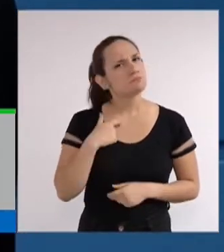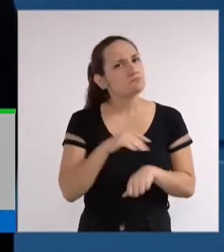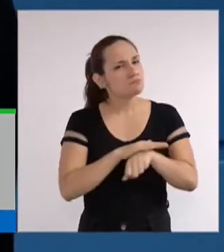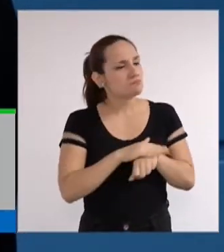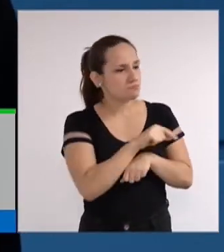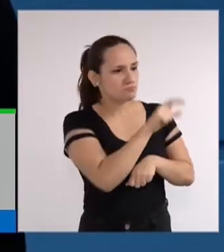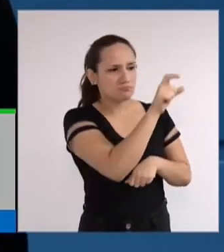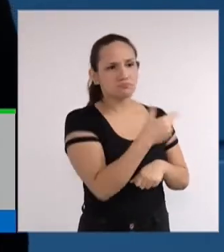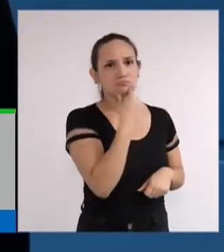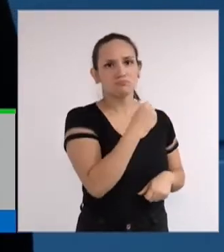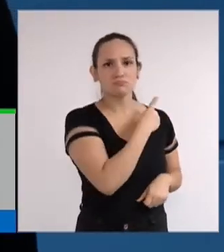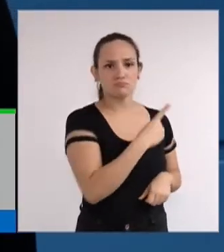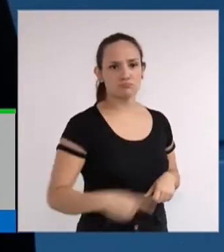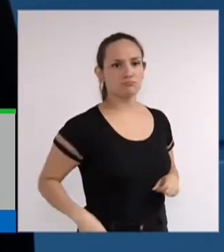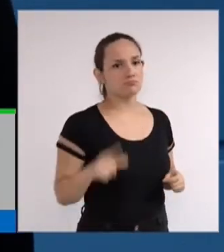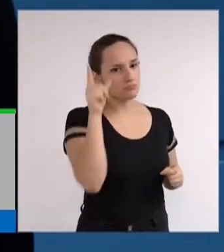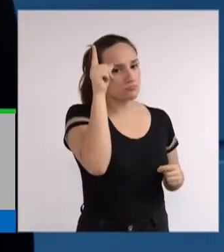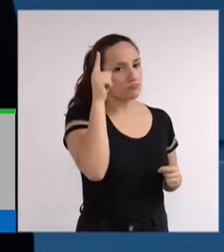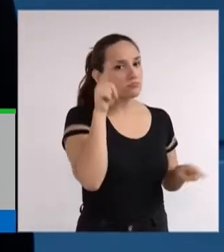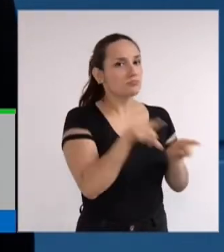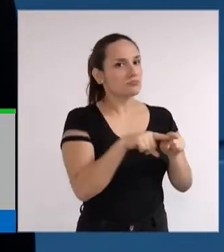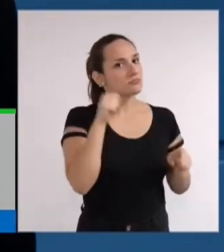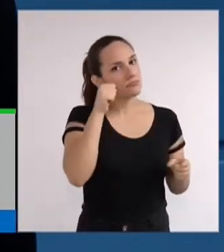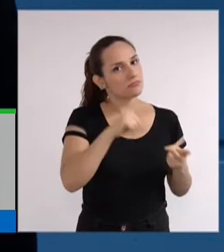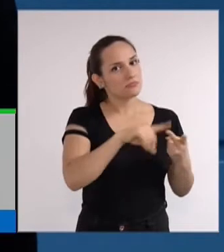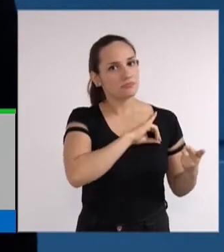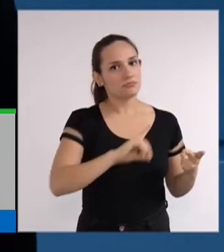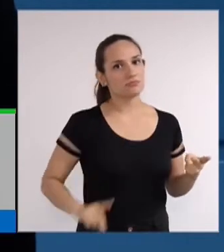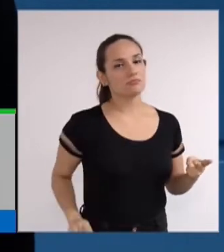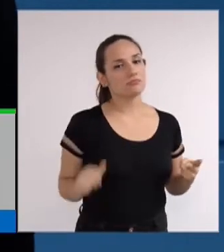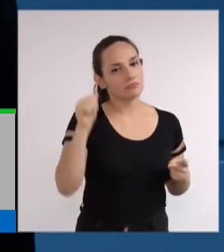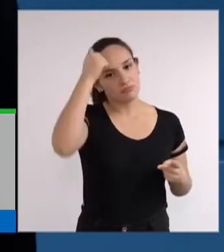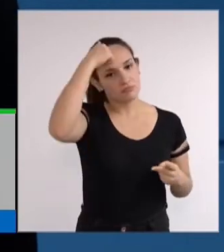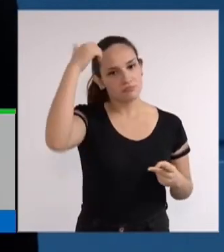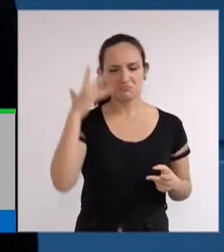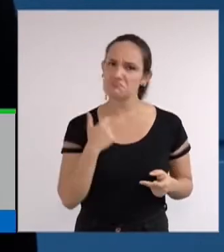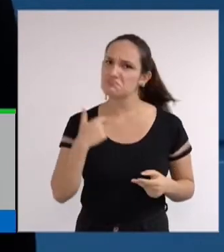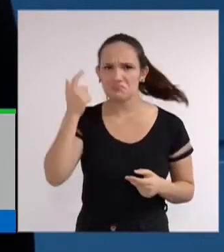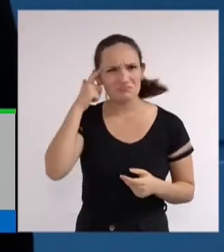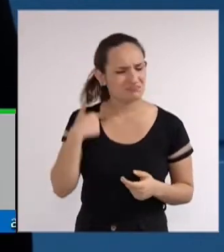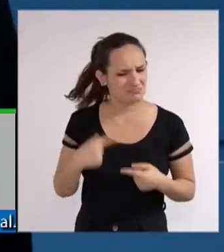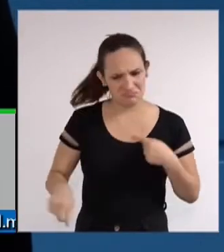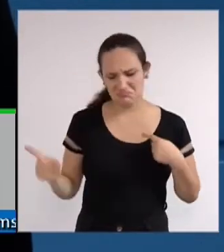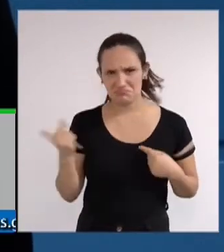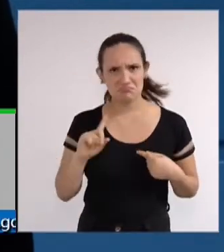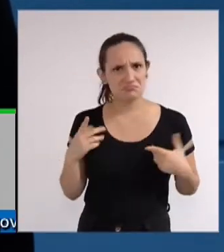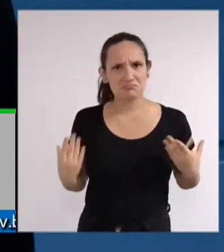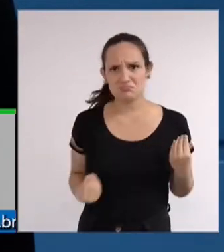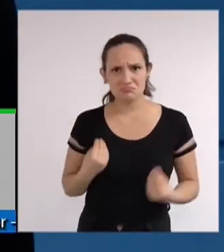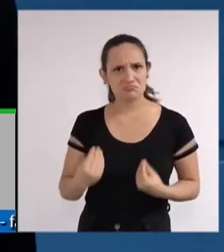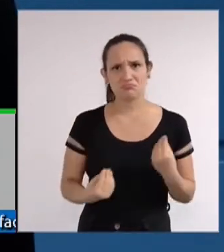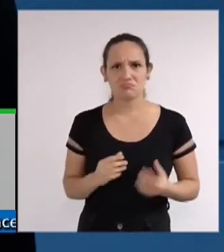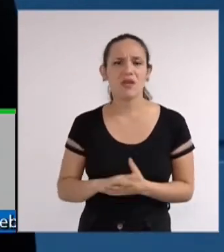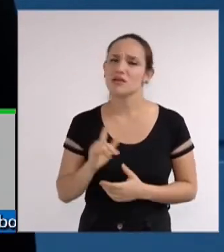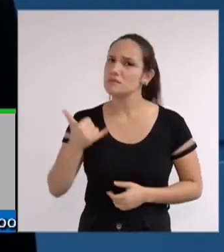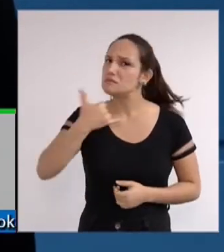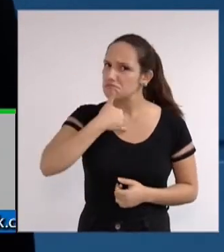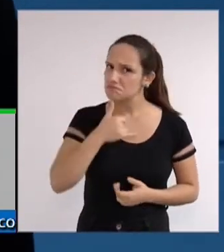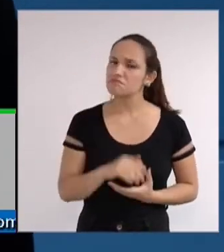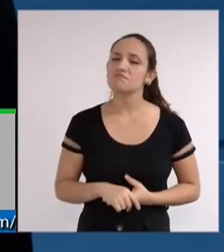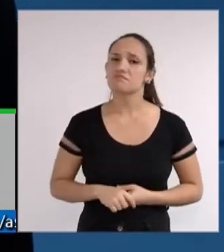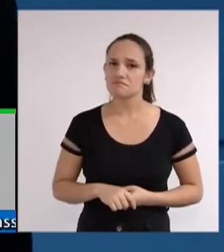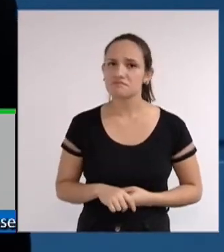com o deputado Lídio, com a deputada Antonieta, que é um absurdo isso. É